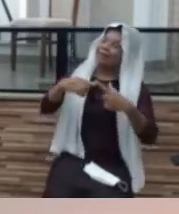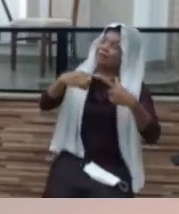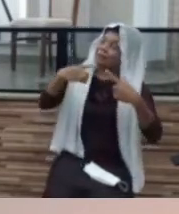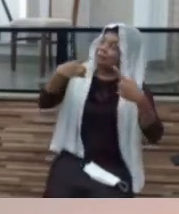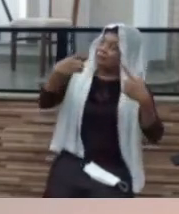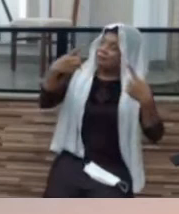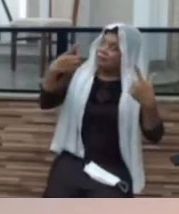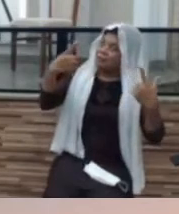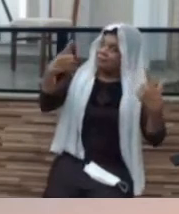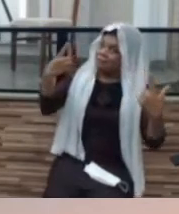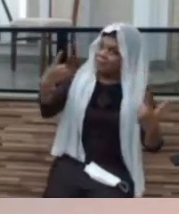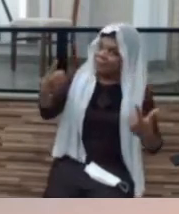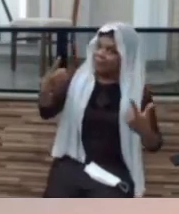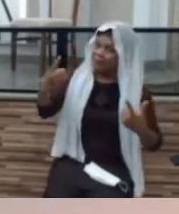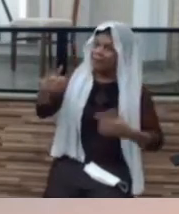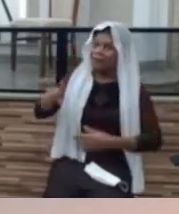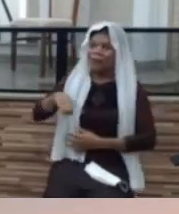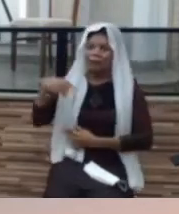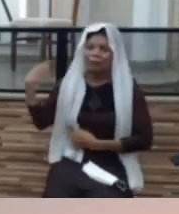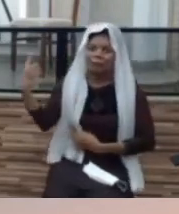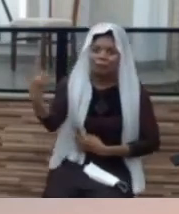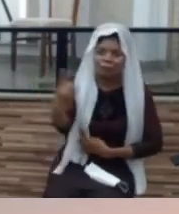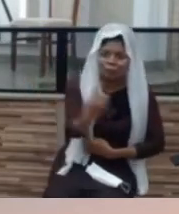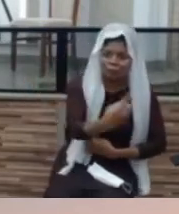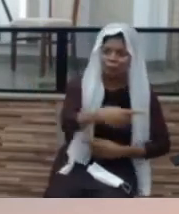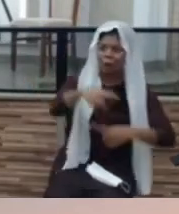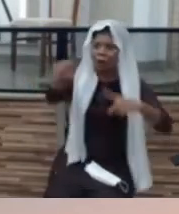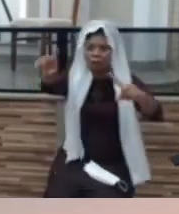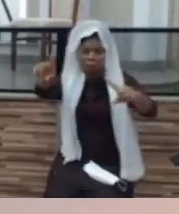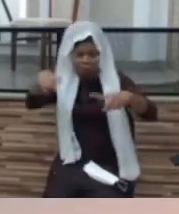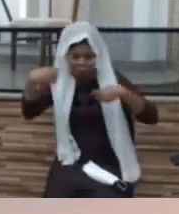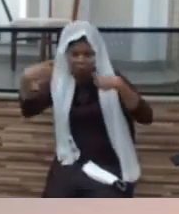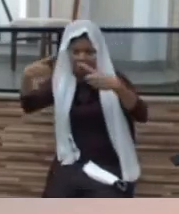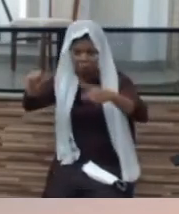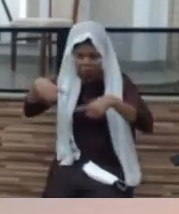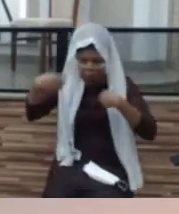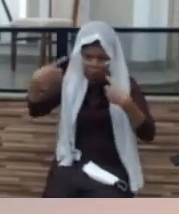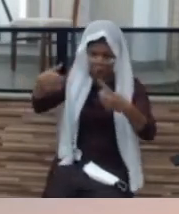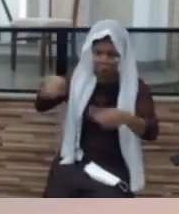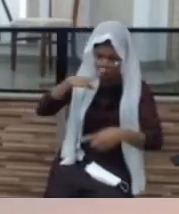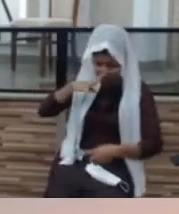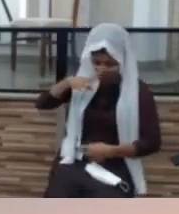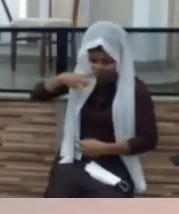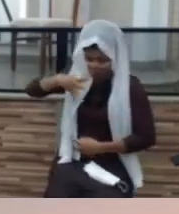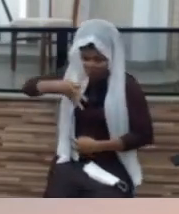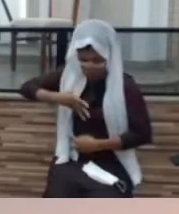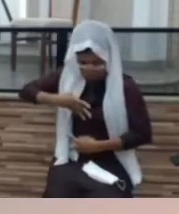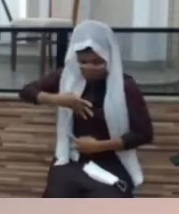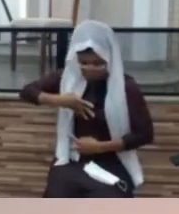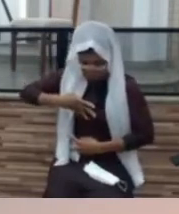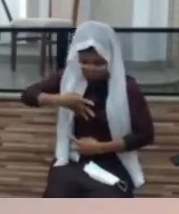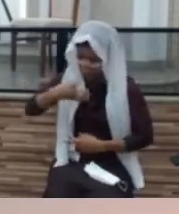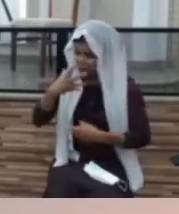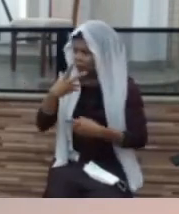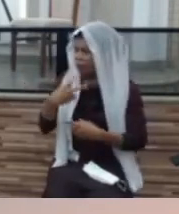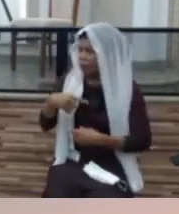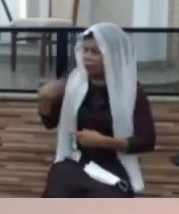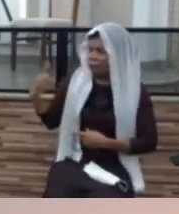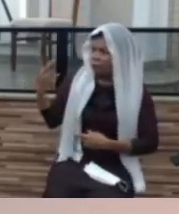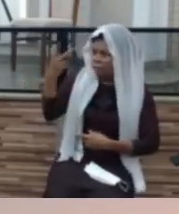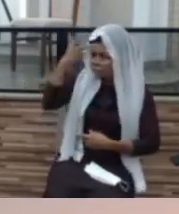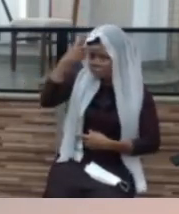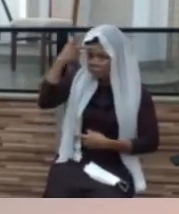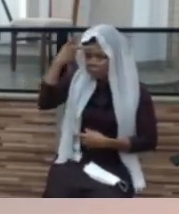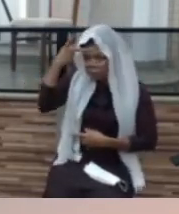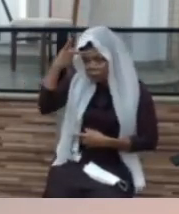vencida, jamais será vencida. E quando um propósito nosso é da parte de Deus, ele se cumpre. Alguém pode